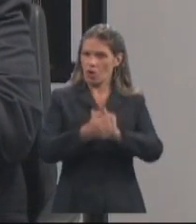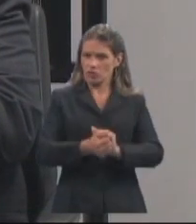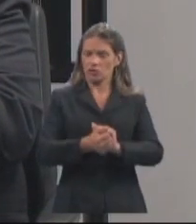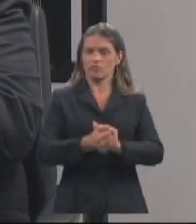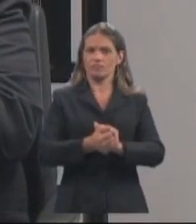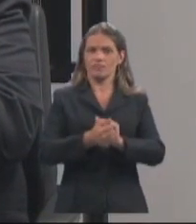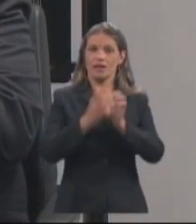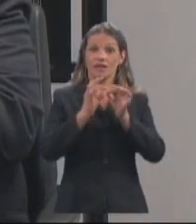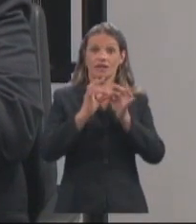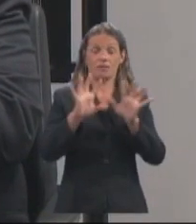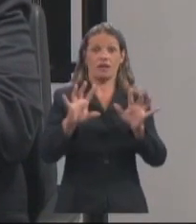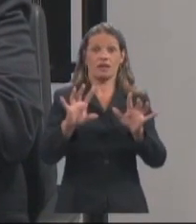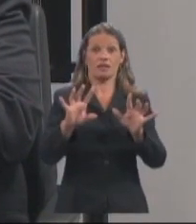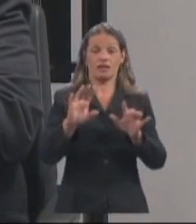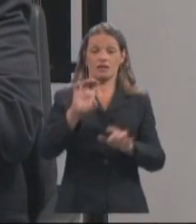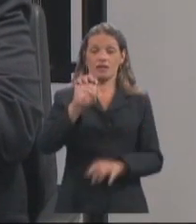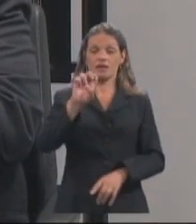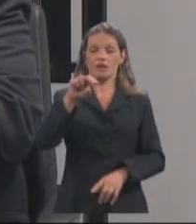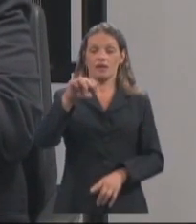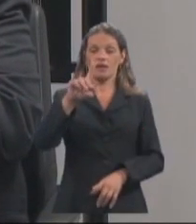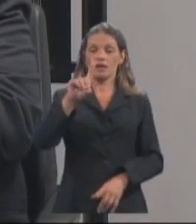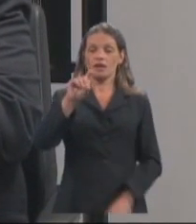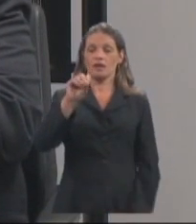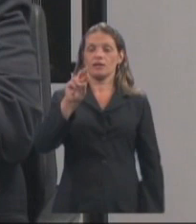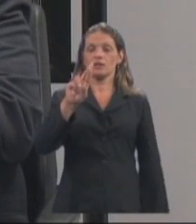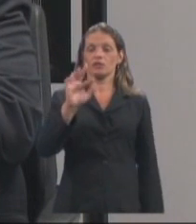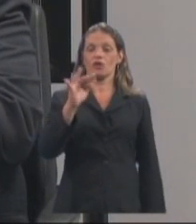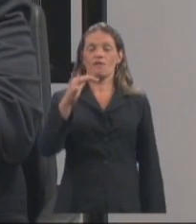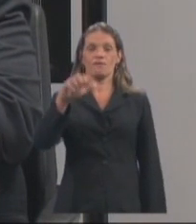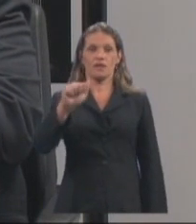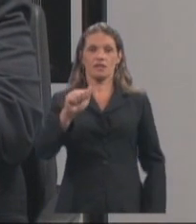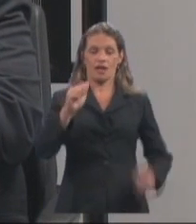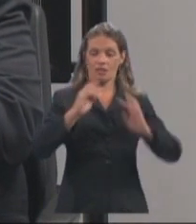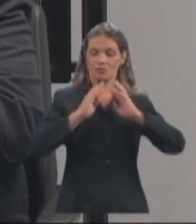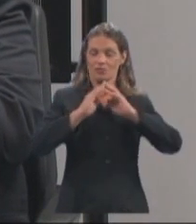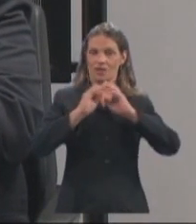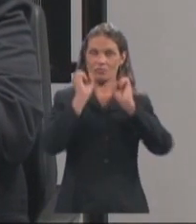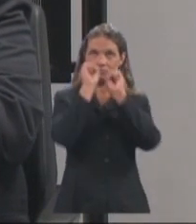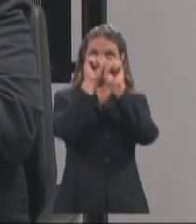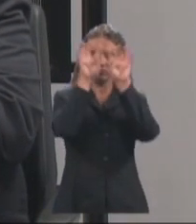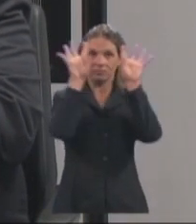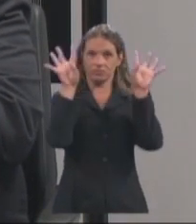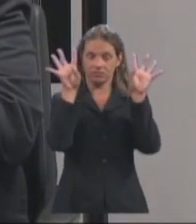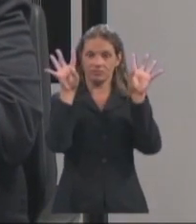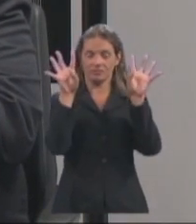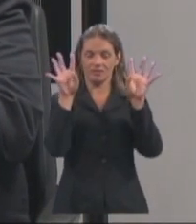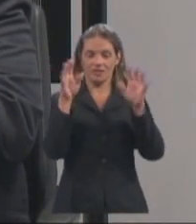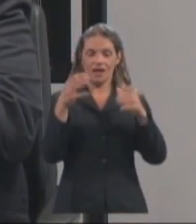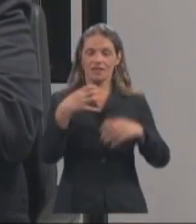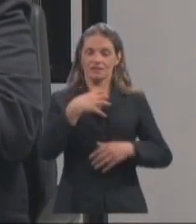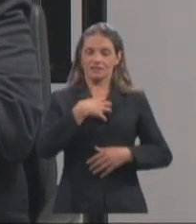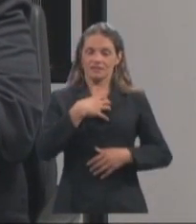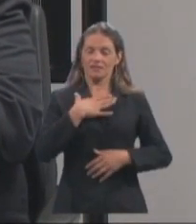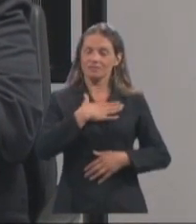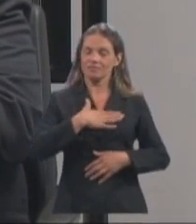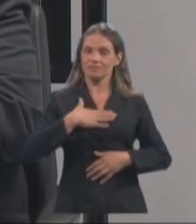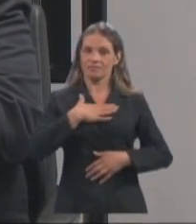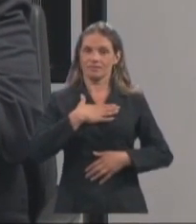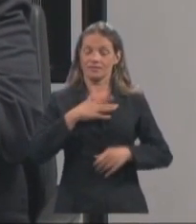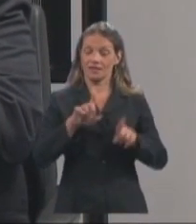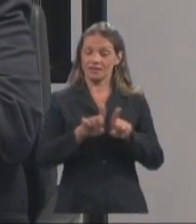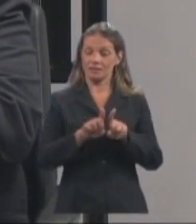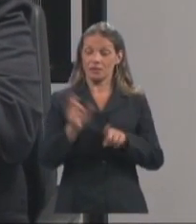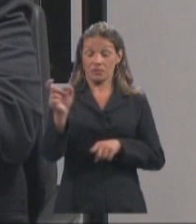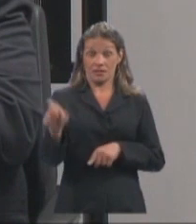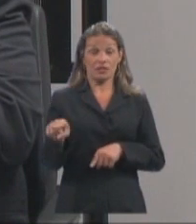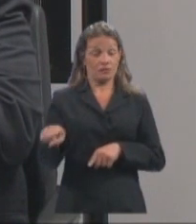esportiva ela libera endorfinas as endorfinas dão prazer né Além disso O o paciente com isso